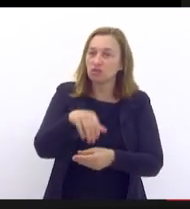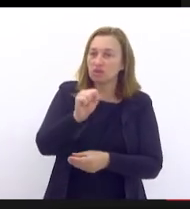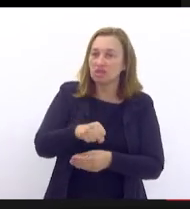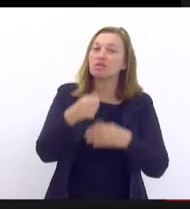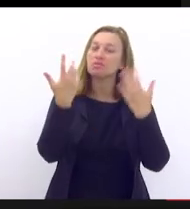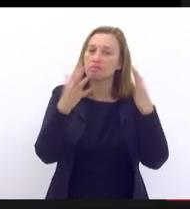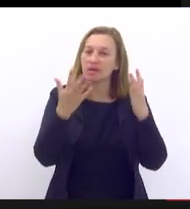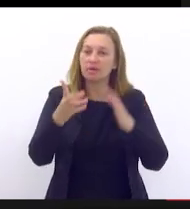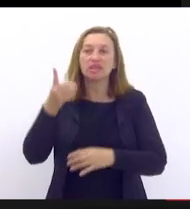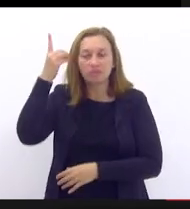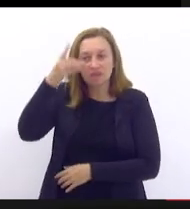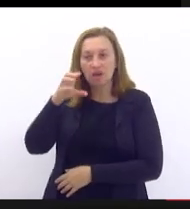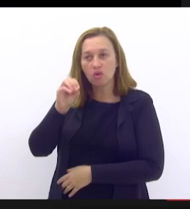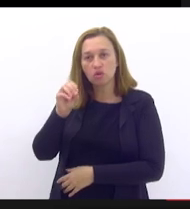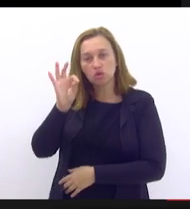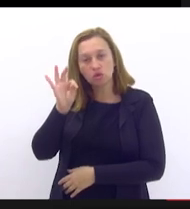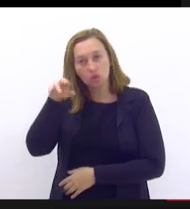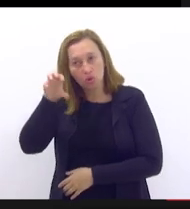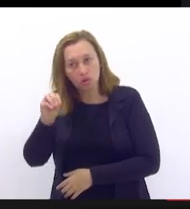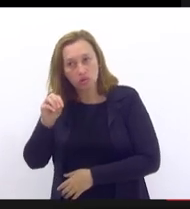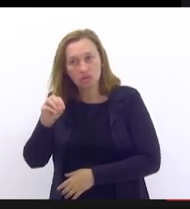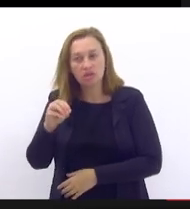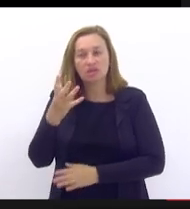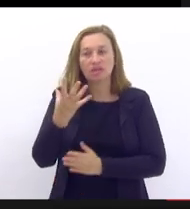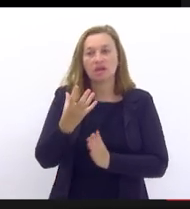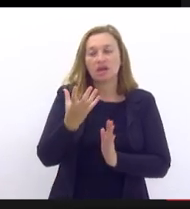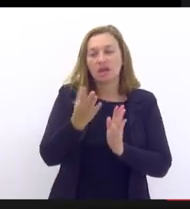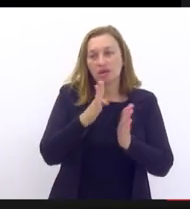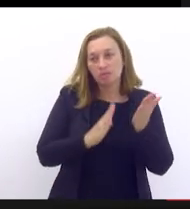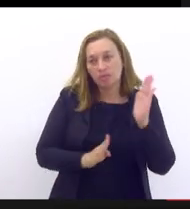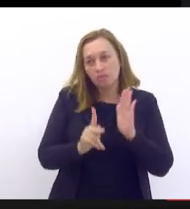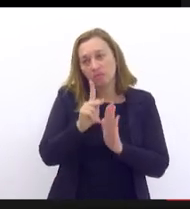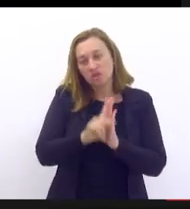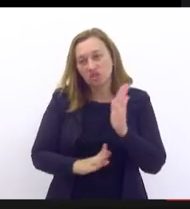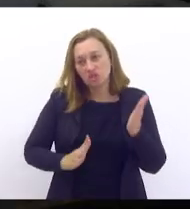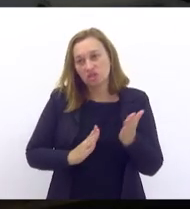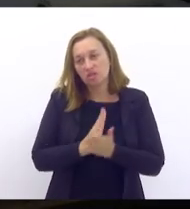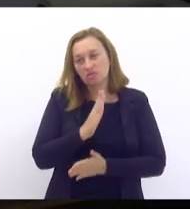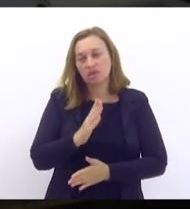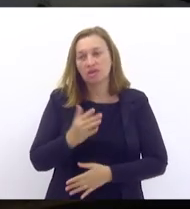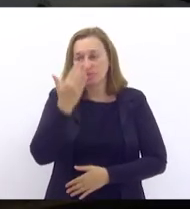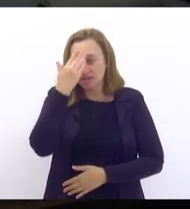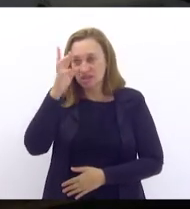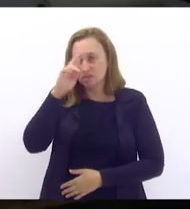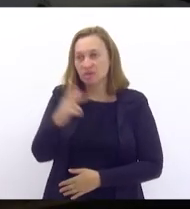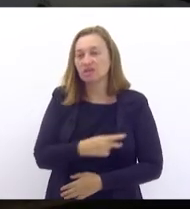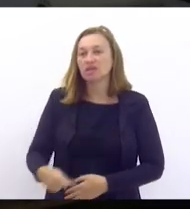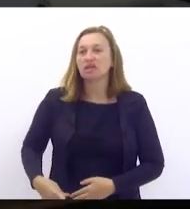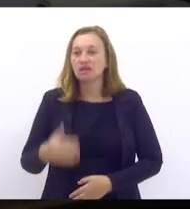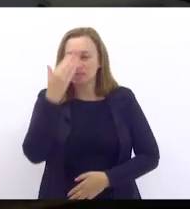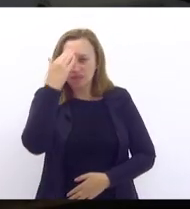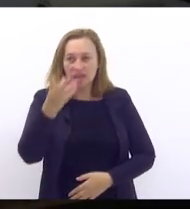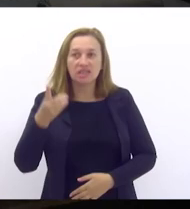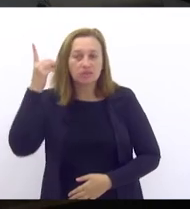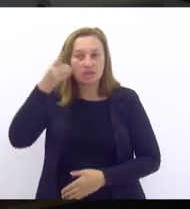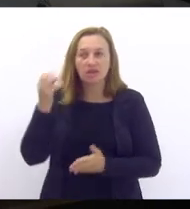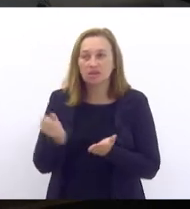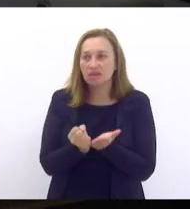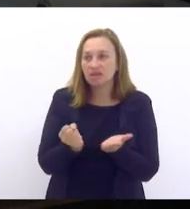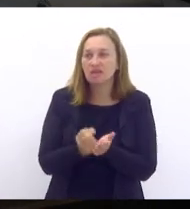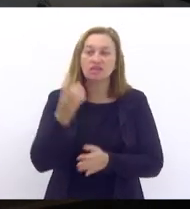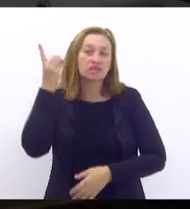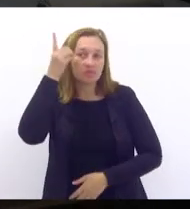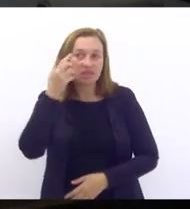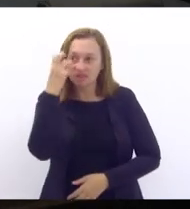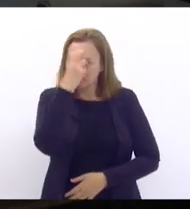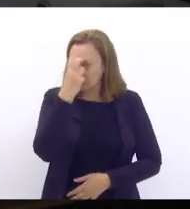parabéns ao deputado Ottoni por ter feito esse projeto de lei. Obrigado, presidente. Obrigado, deputado Samuel Malafaia. Deputada Verônica, por